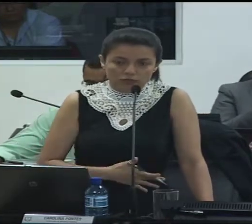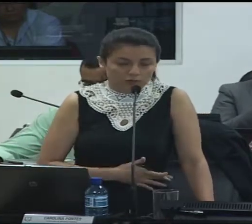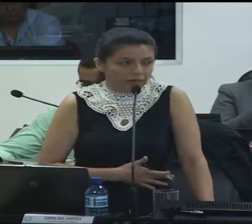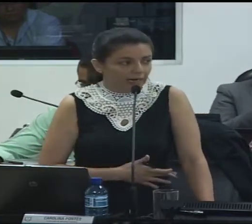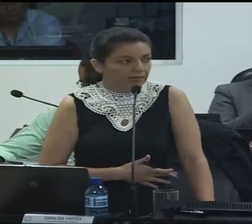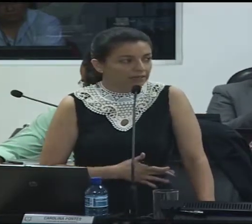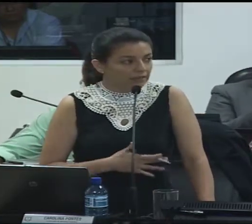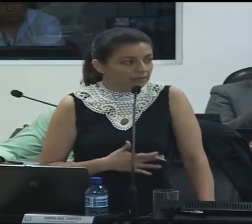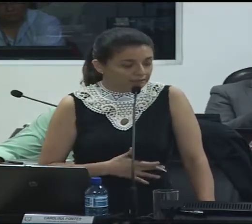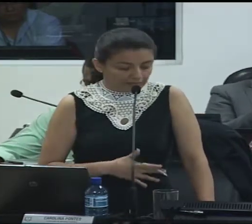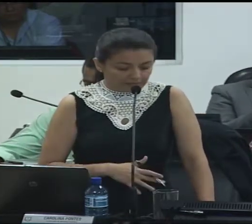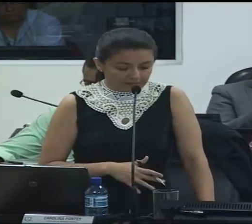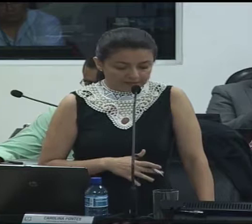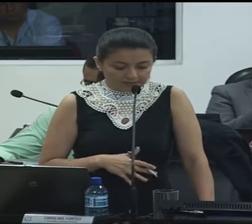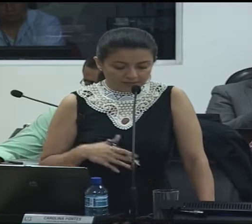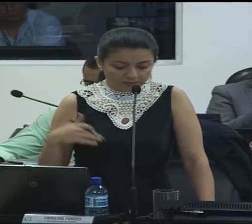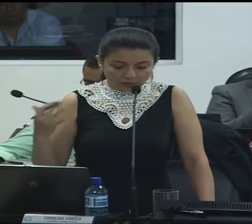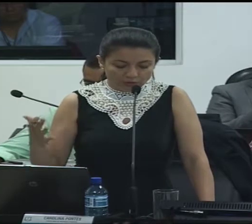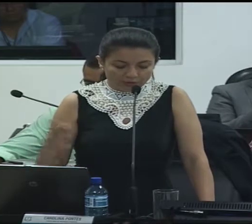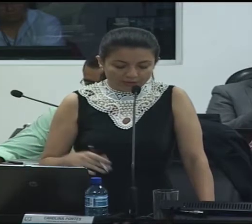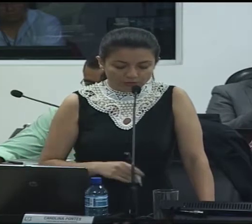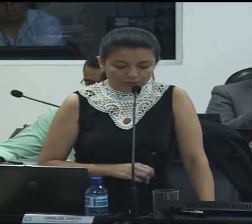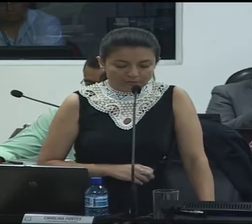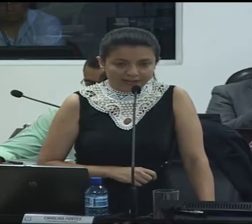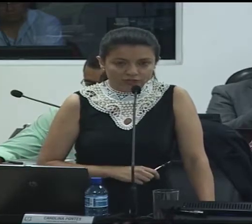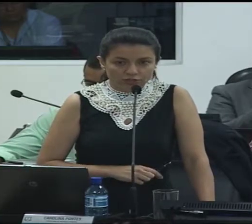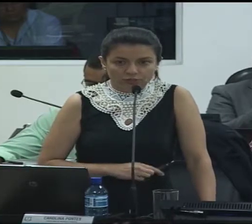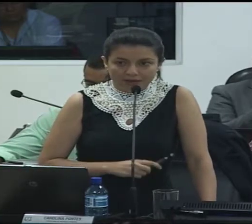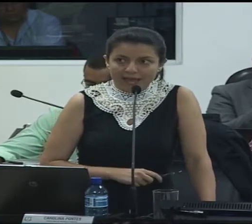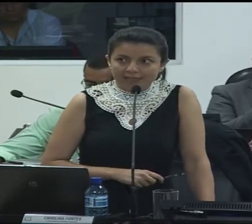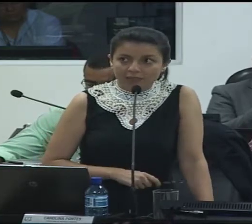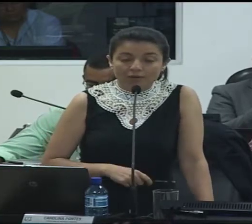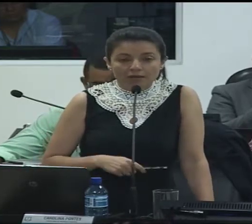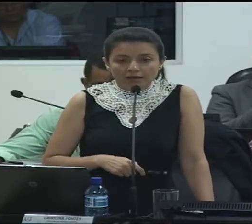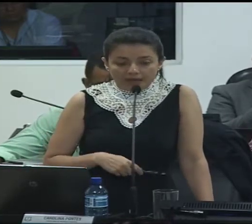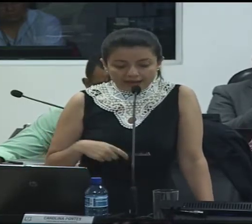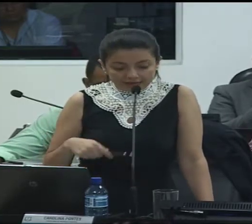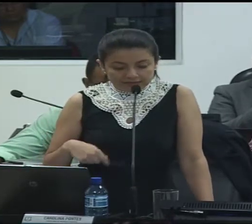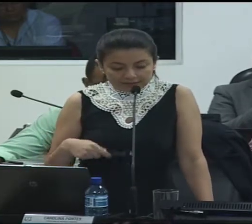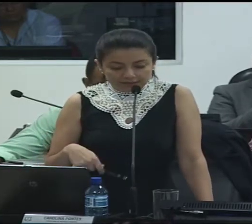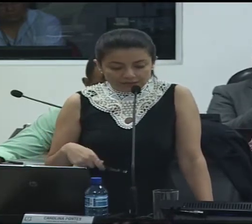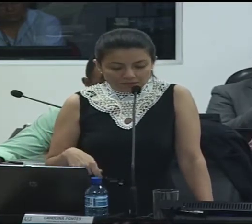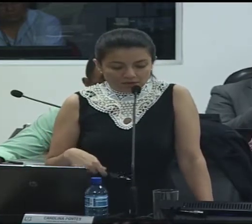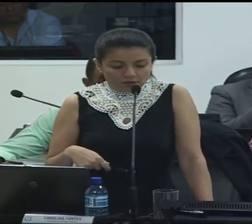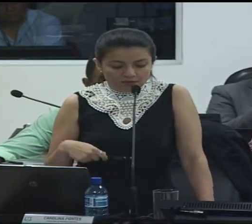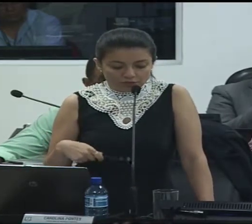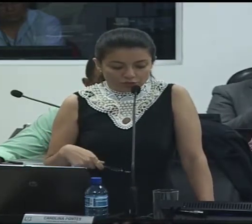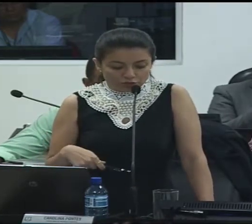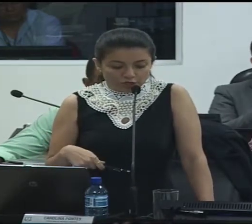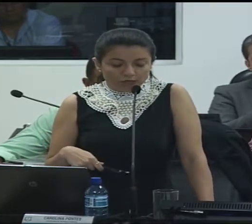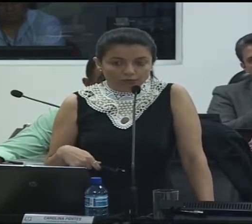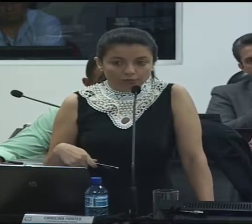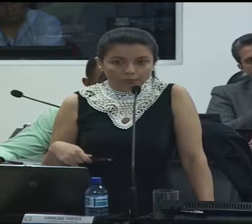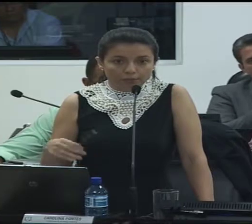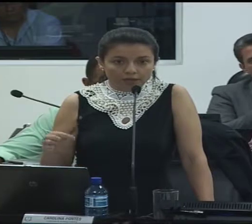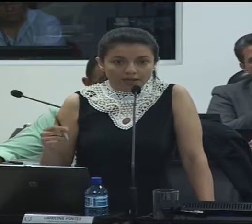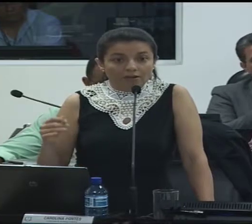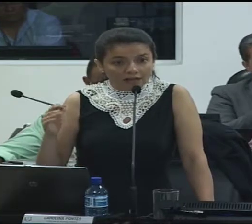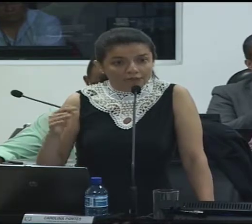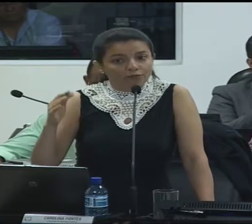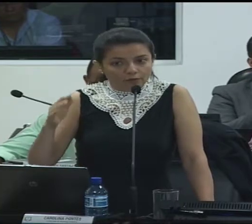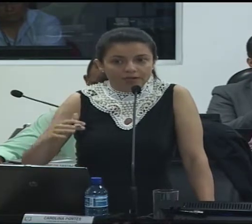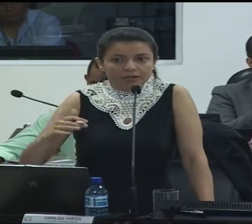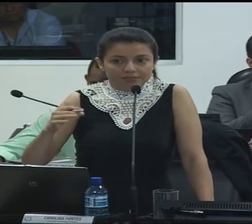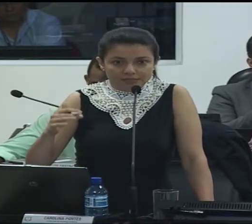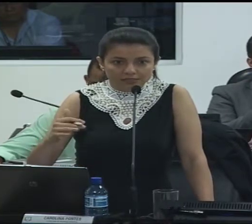de mencionar na descrição, no momento do debate do mérito, agradecer também o Executivo, porque